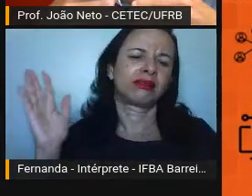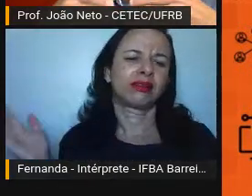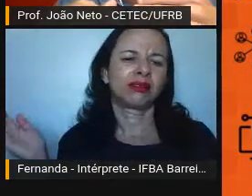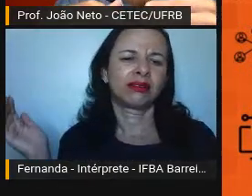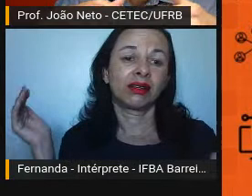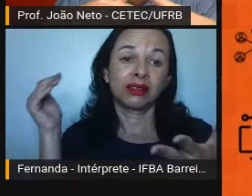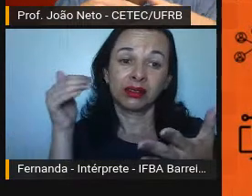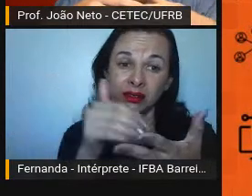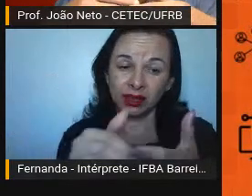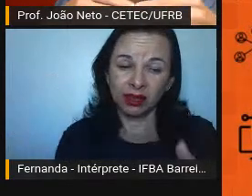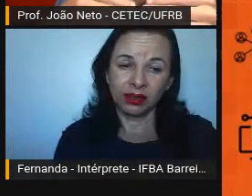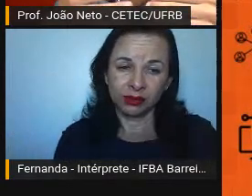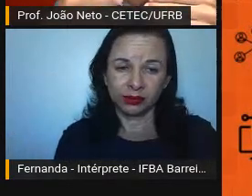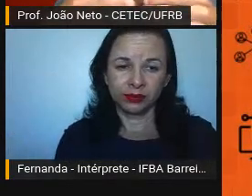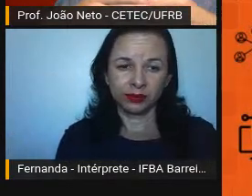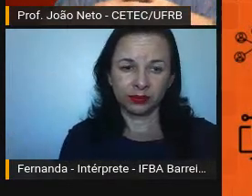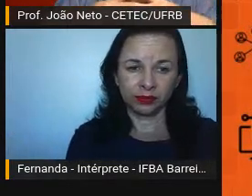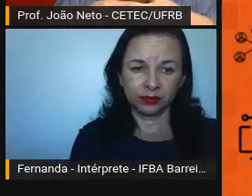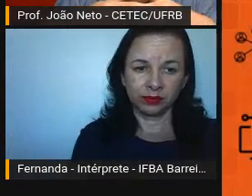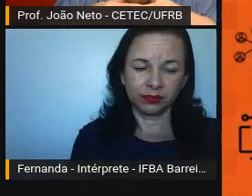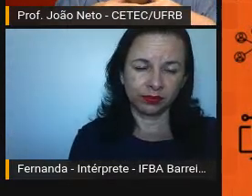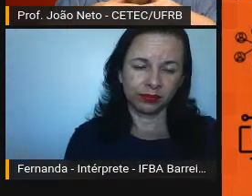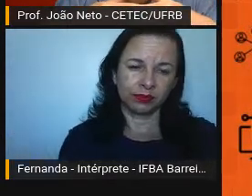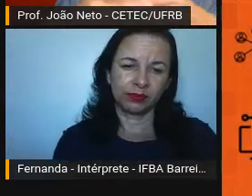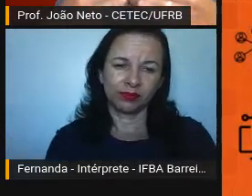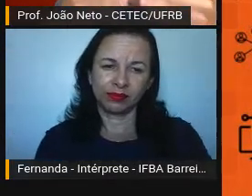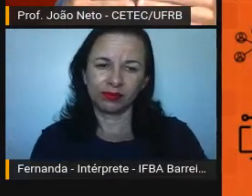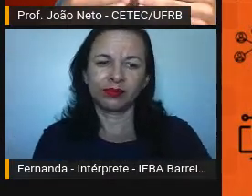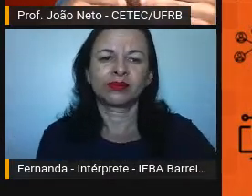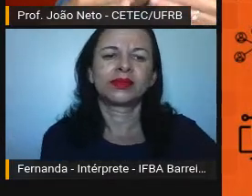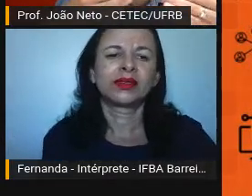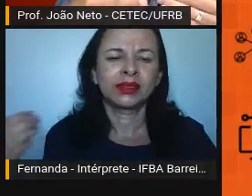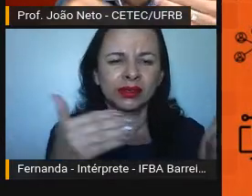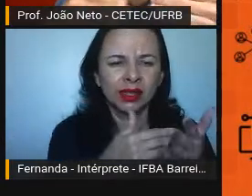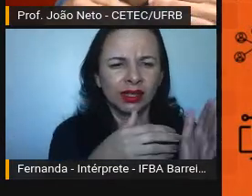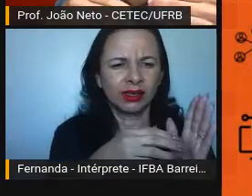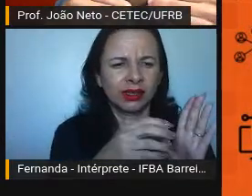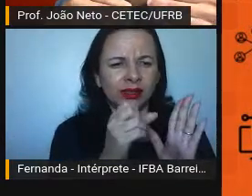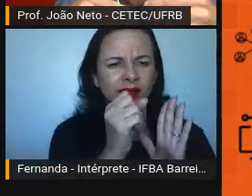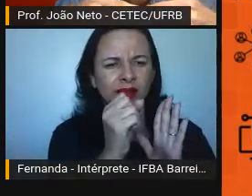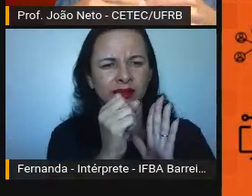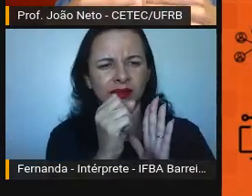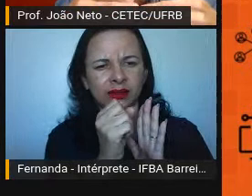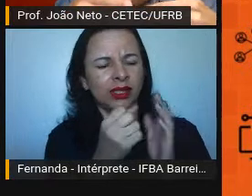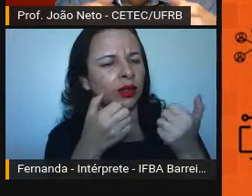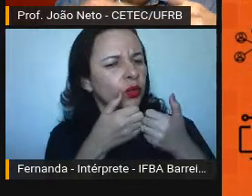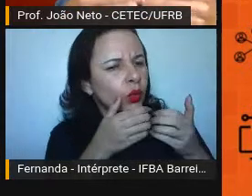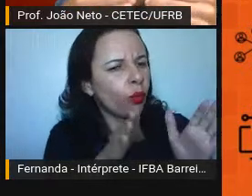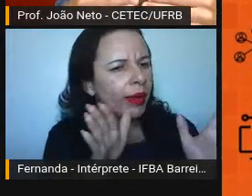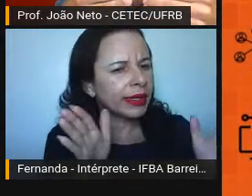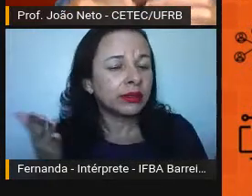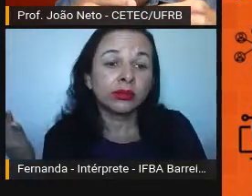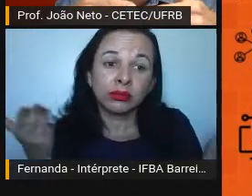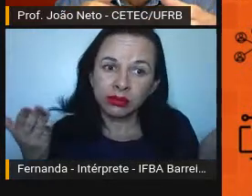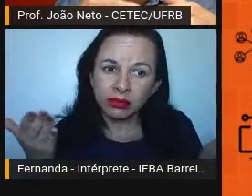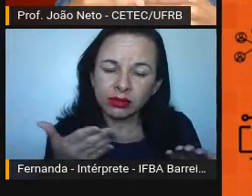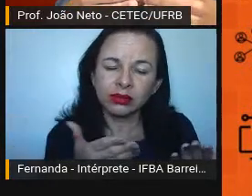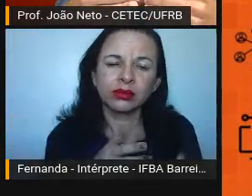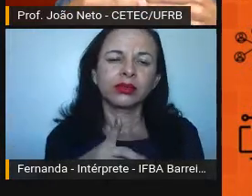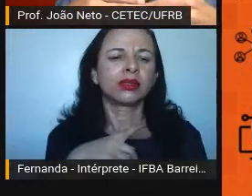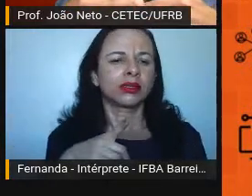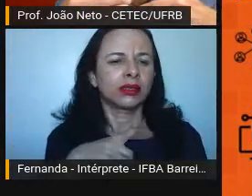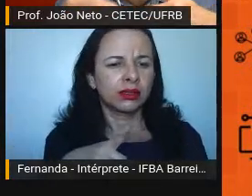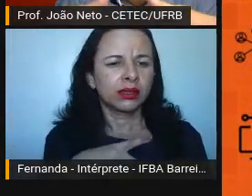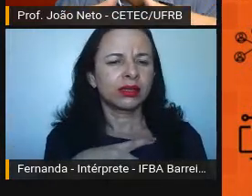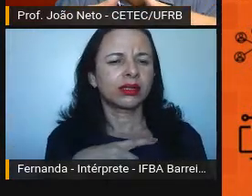momento ali em torno do do século zero né na viagem do início a nossa era em que nós temos